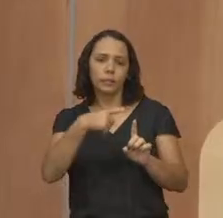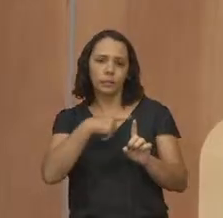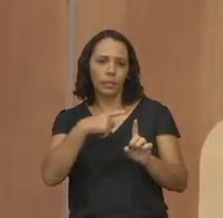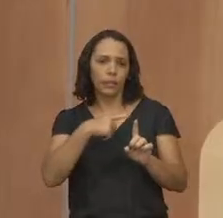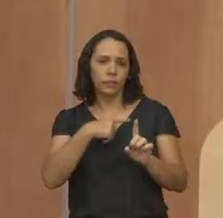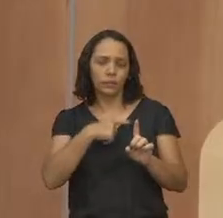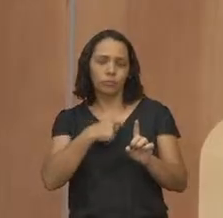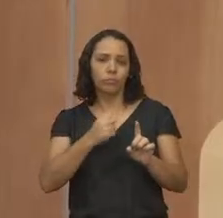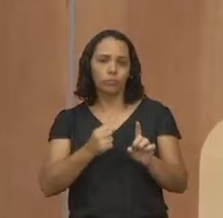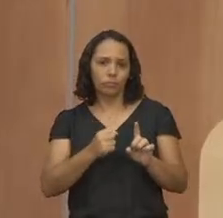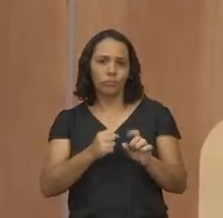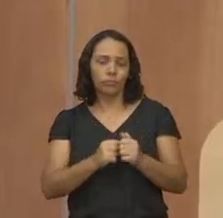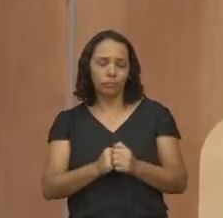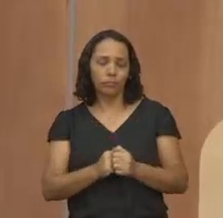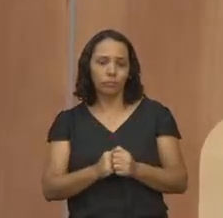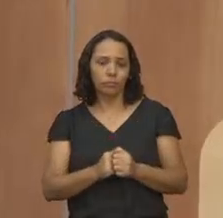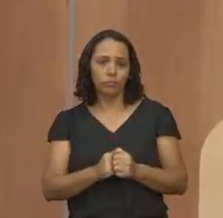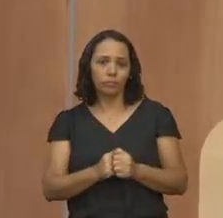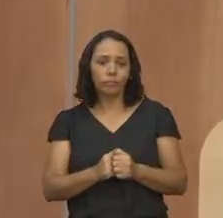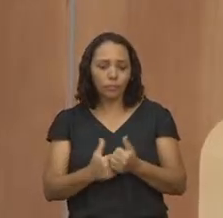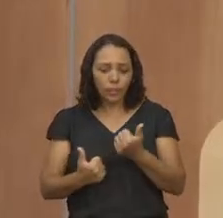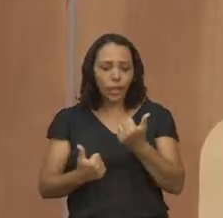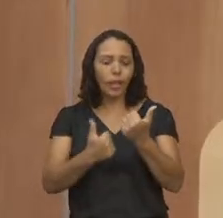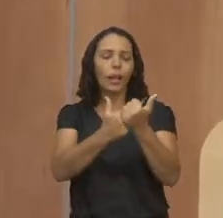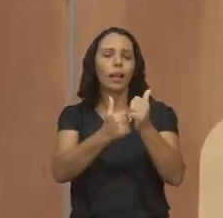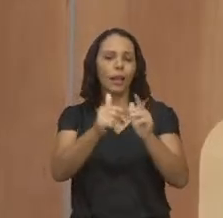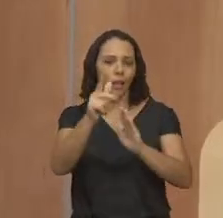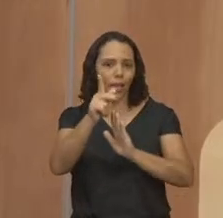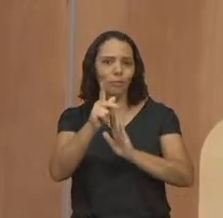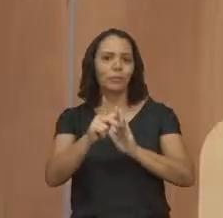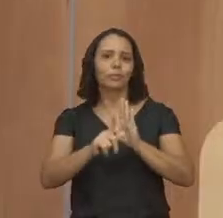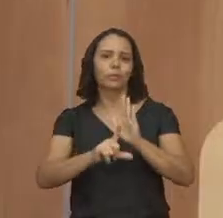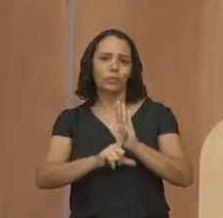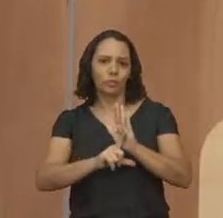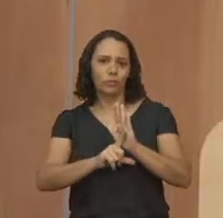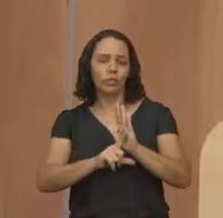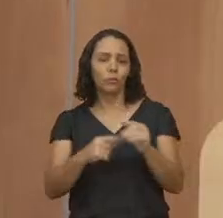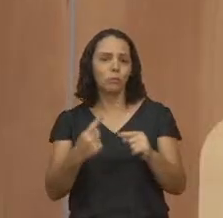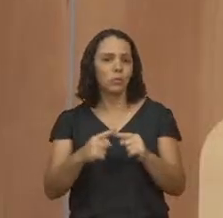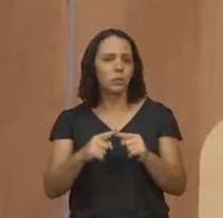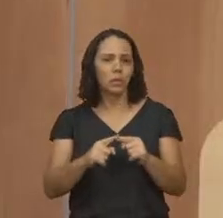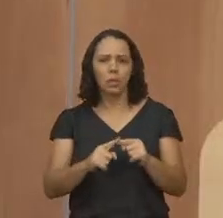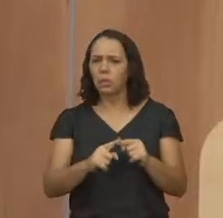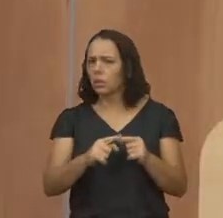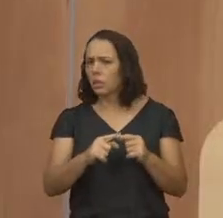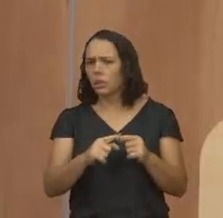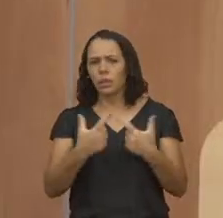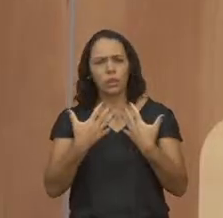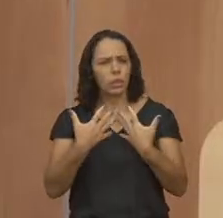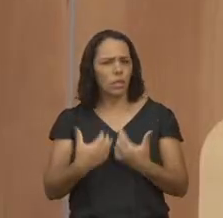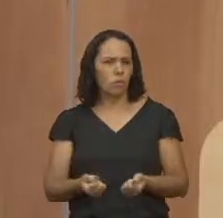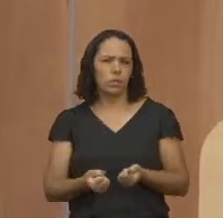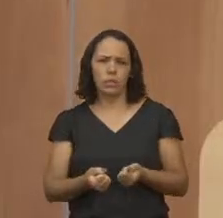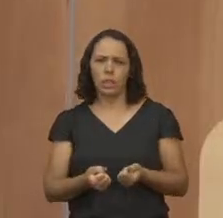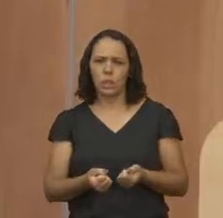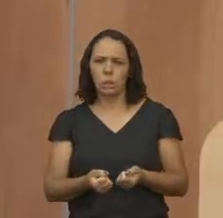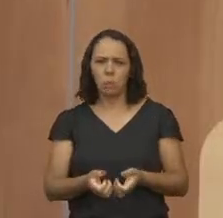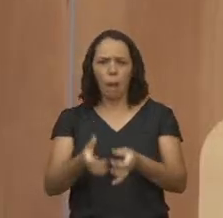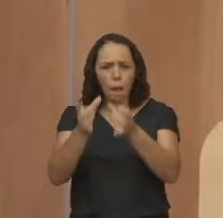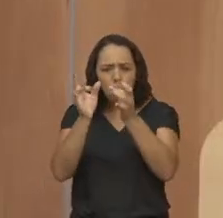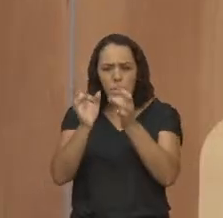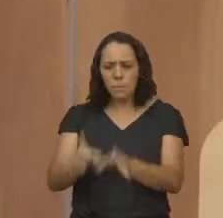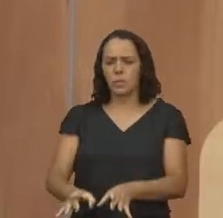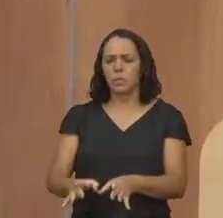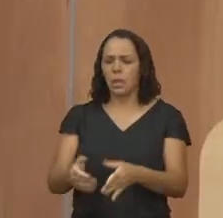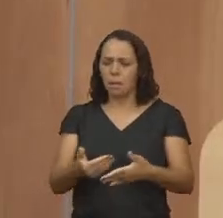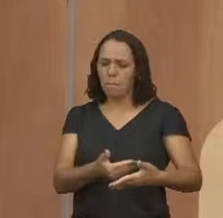como um espaço de lixo? Então, Jean,